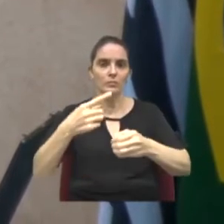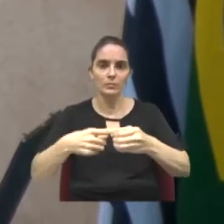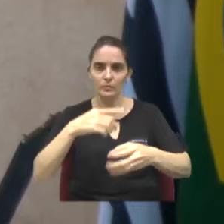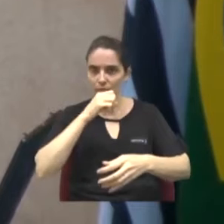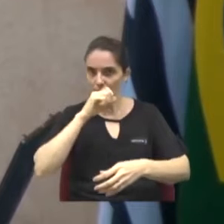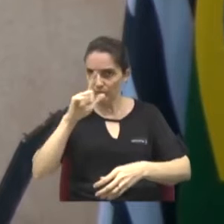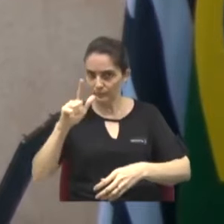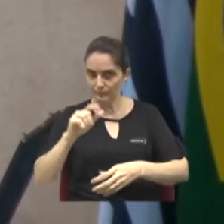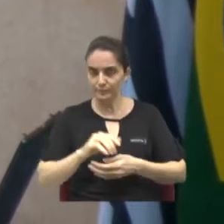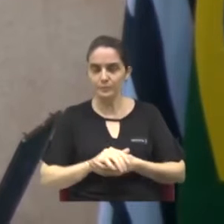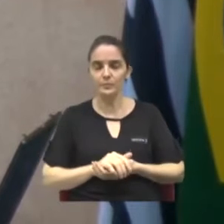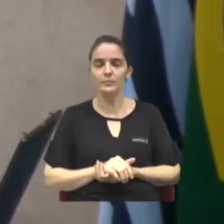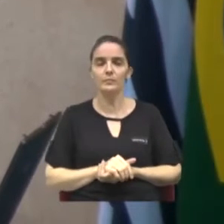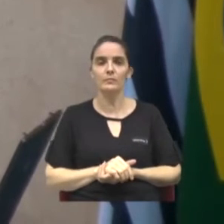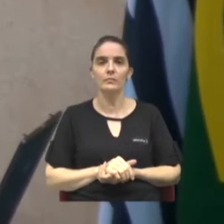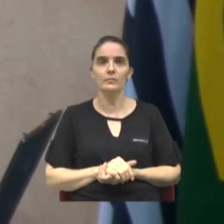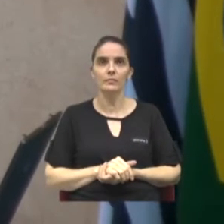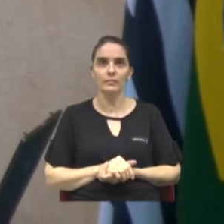Tinha por ela um